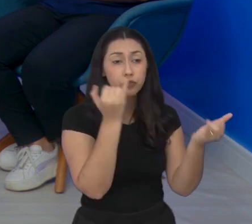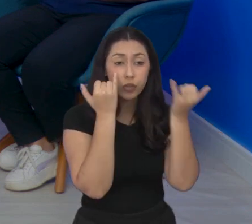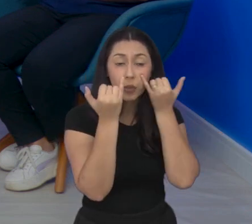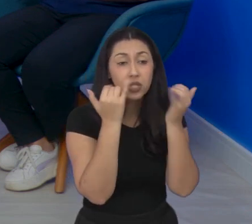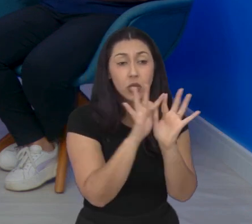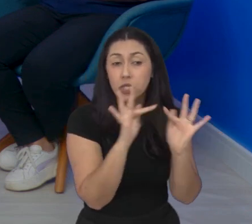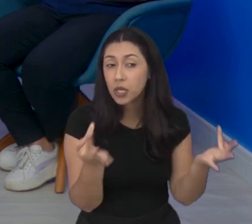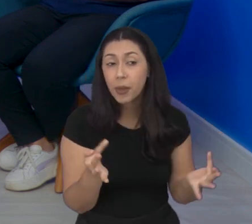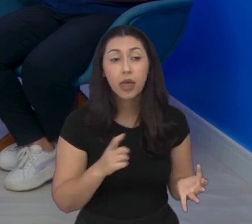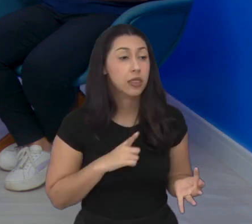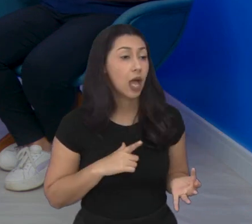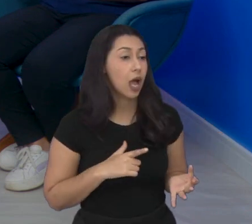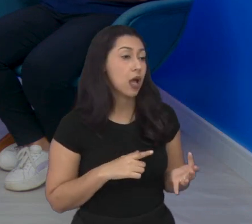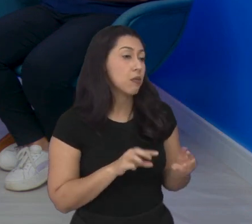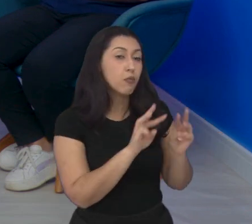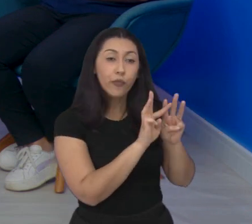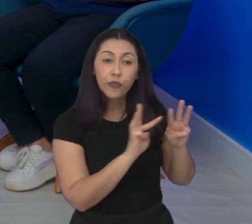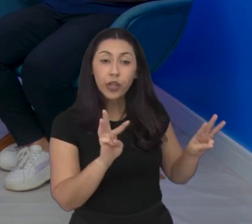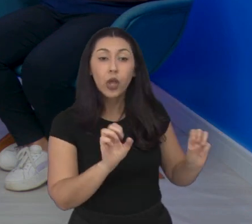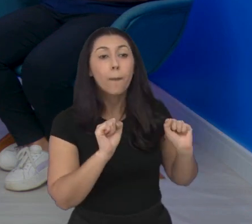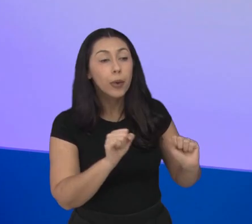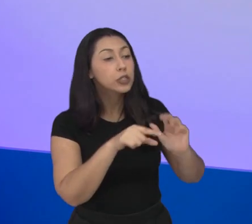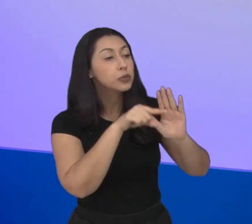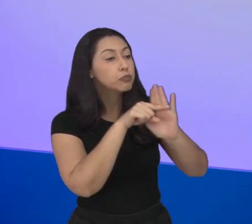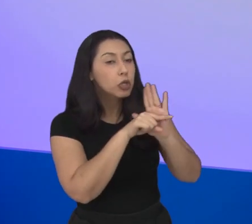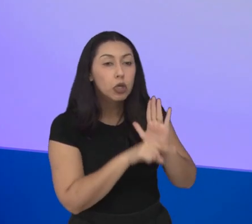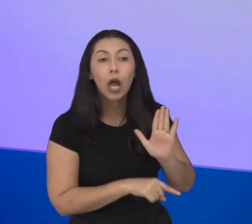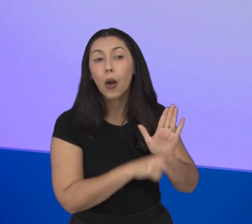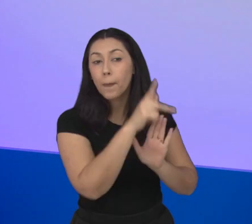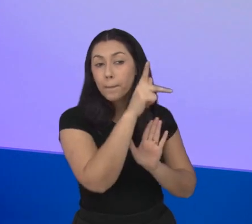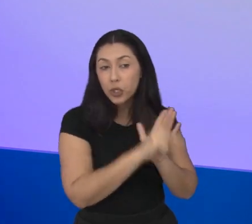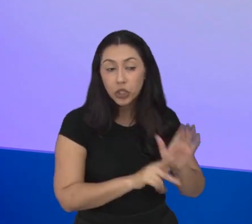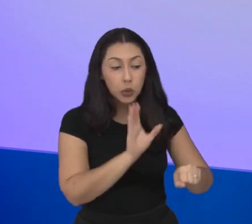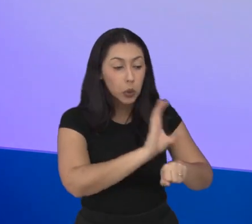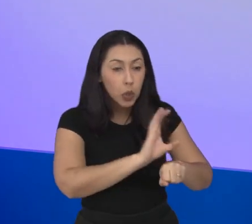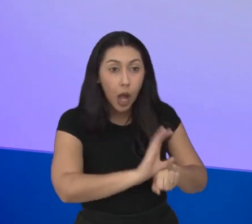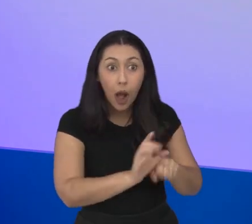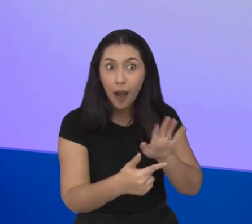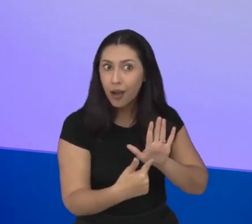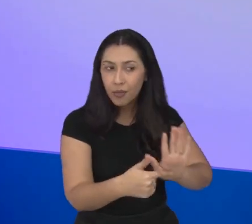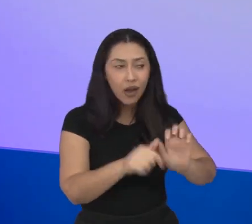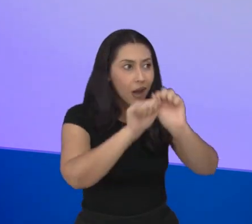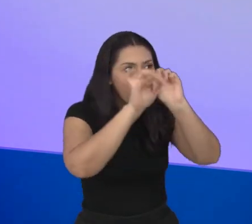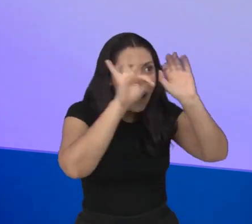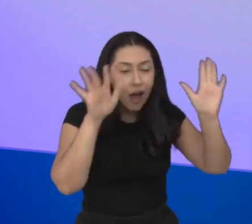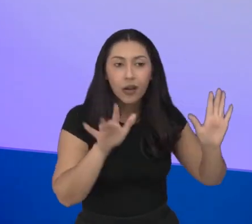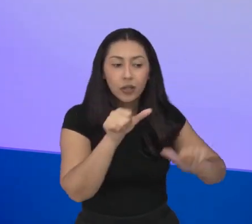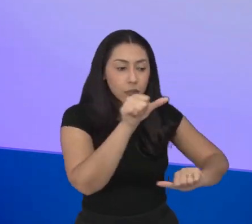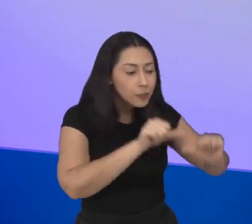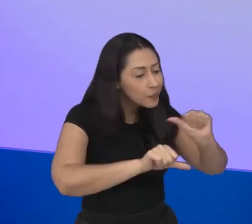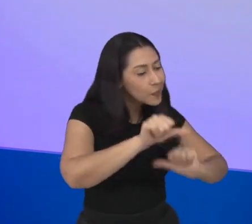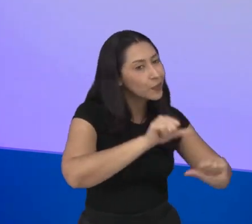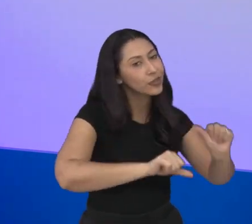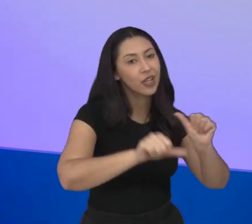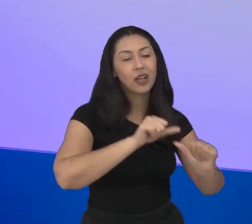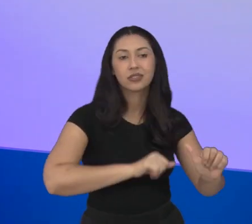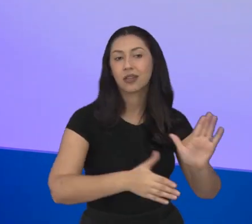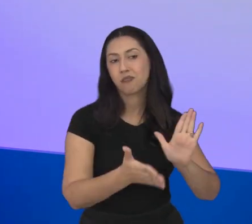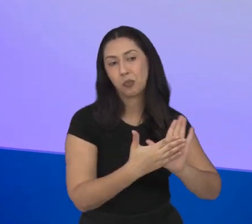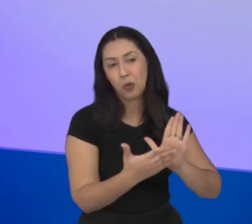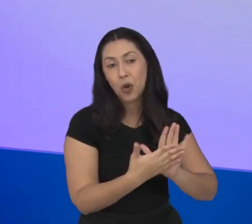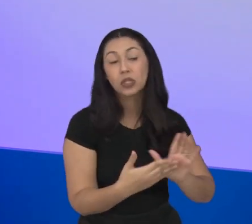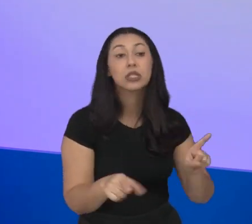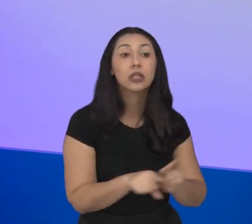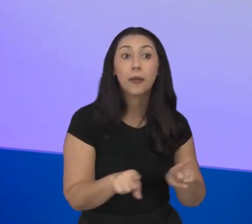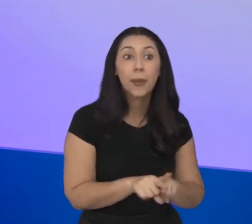vários sites de buscas, as pessoas podem colocar lá anteprojeto do Código Civil, tem claramente as mudanças que acontecem, tem outras mudanças bem bacanas,